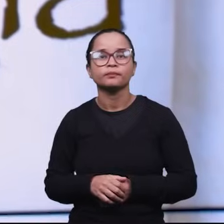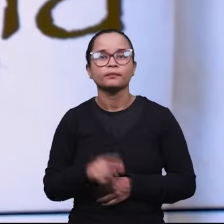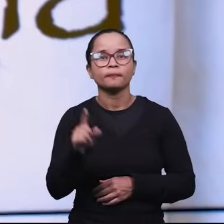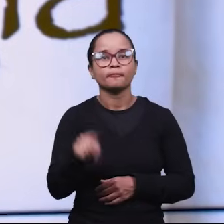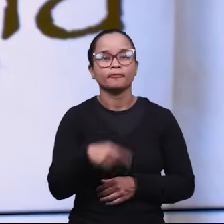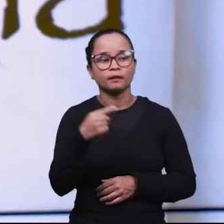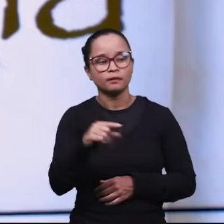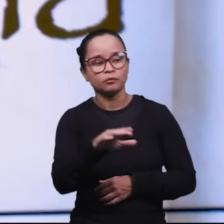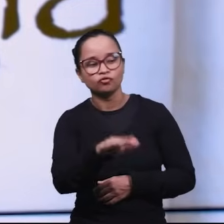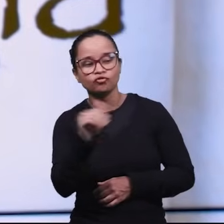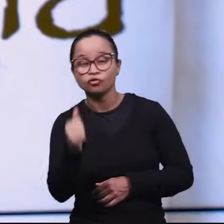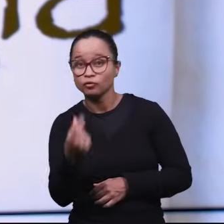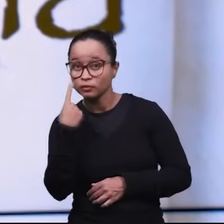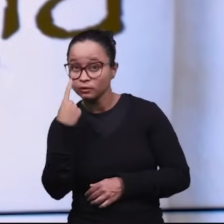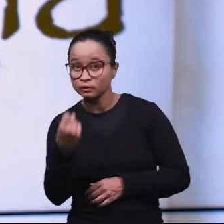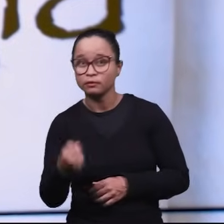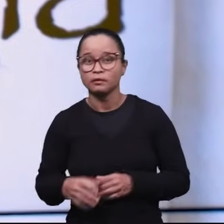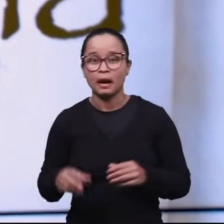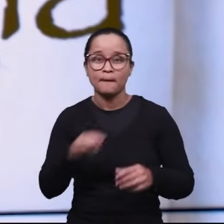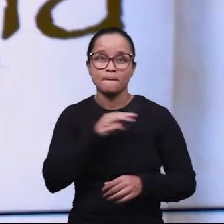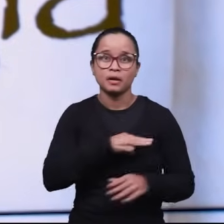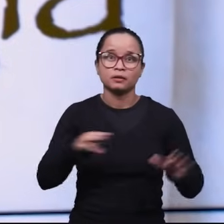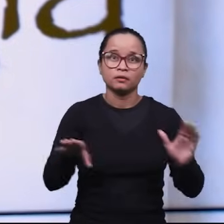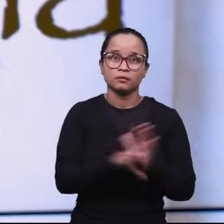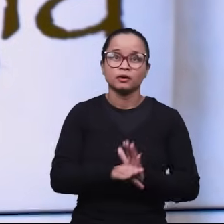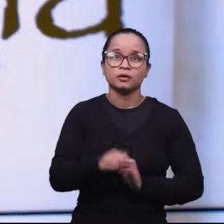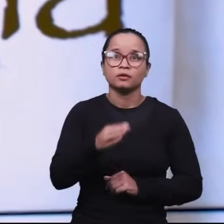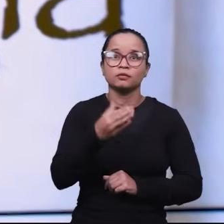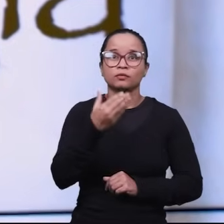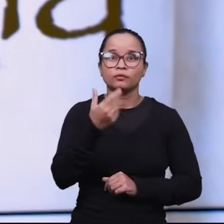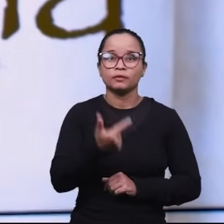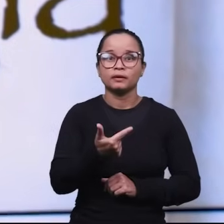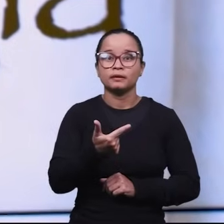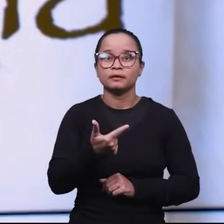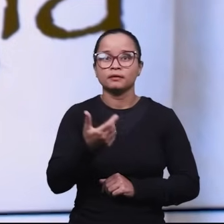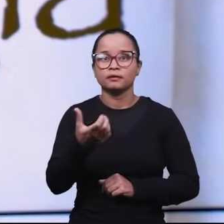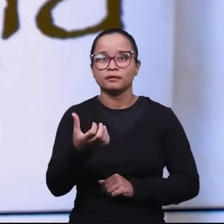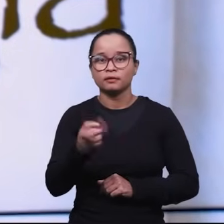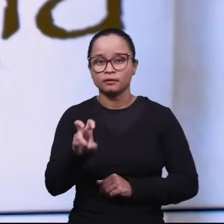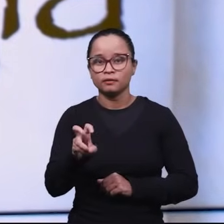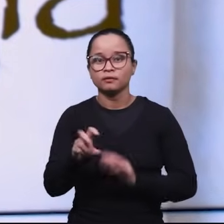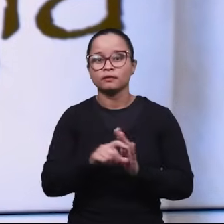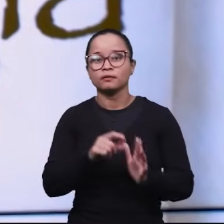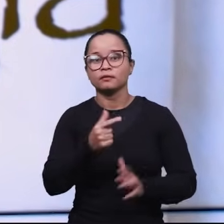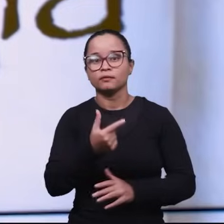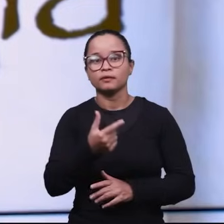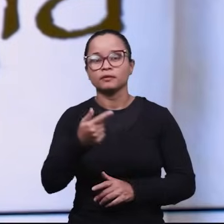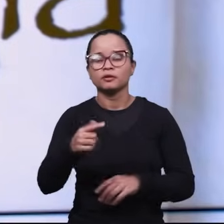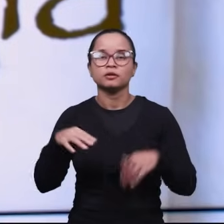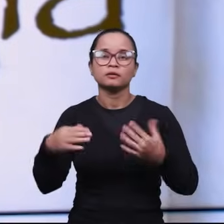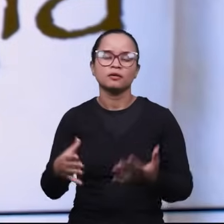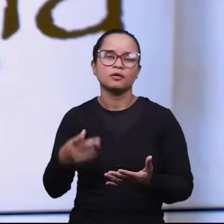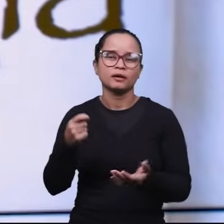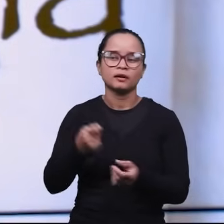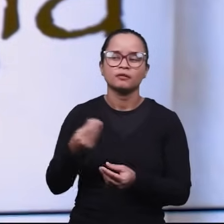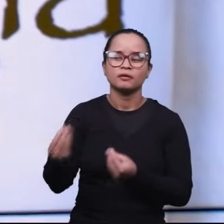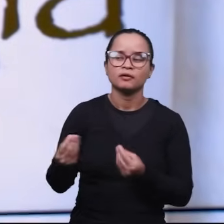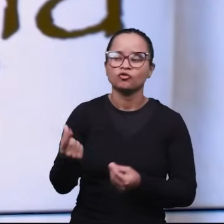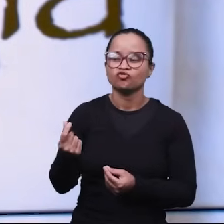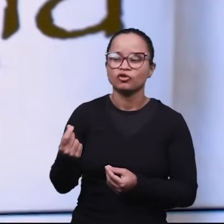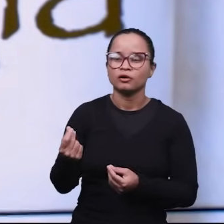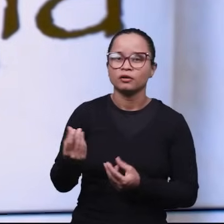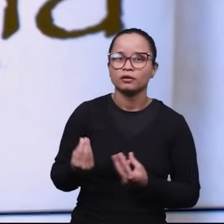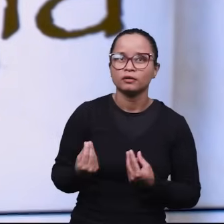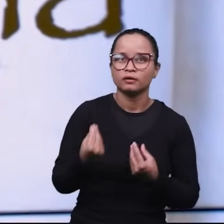com interesse, Mateus 25, 27. Cumpria, portanto, que entregasses o meu